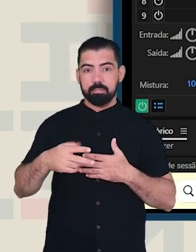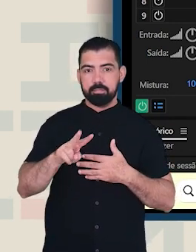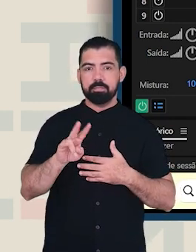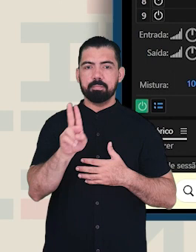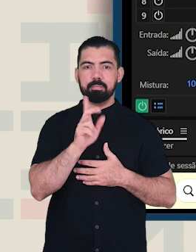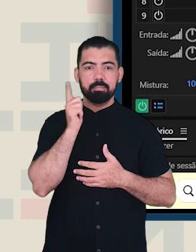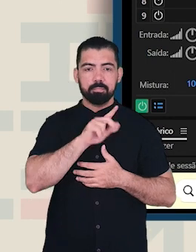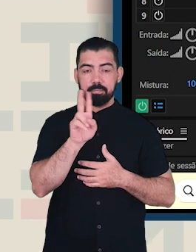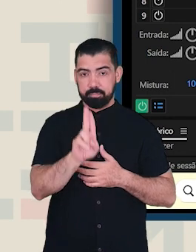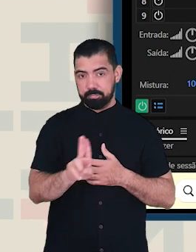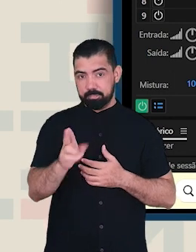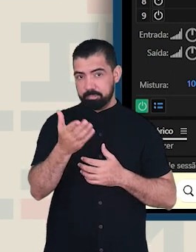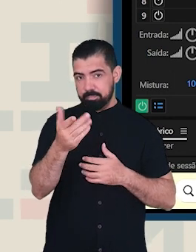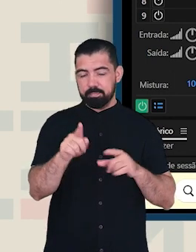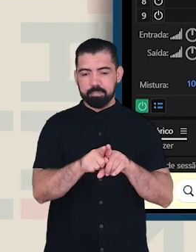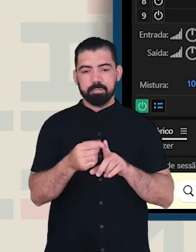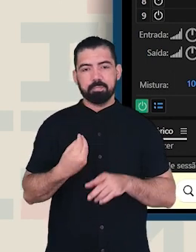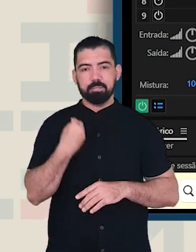útil.